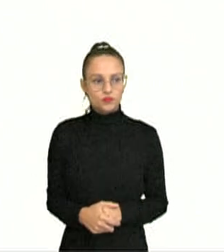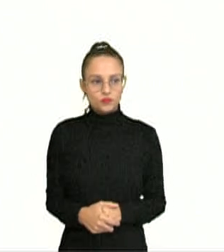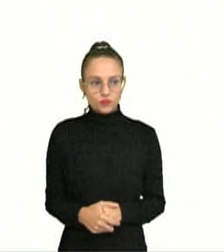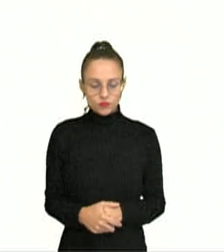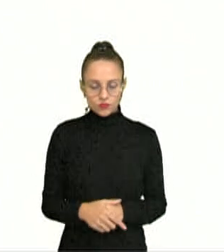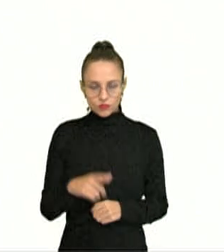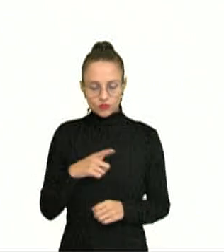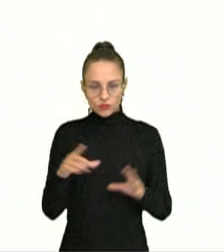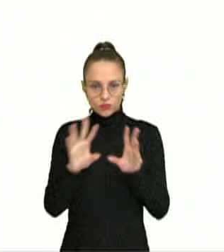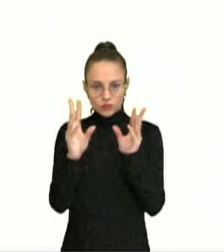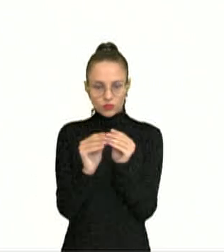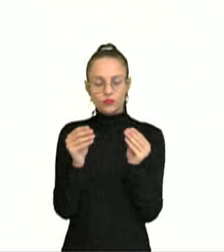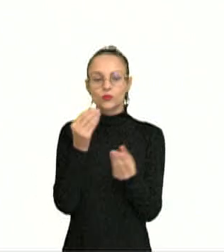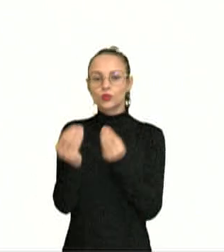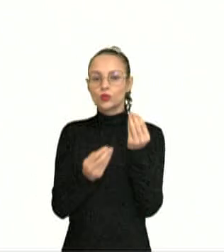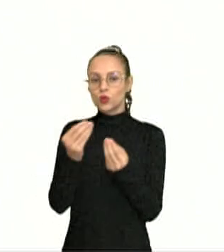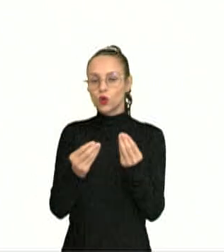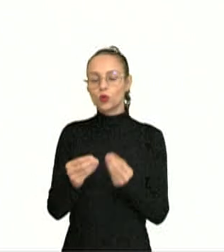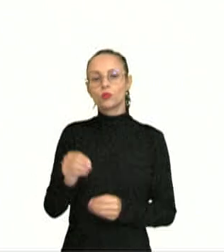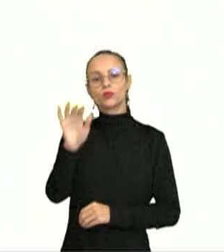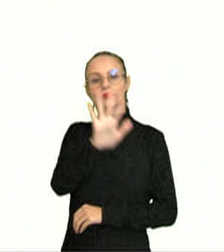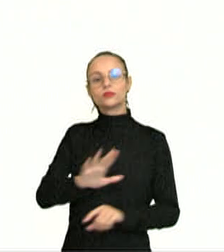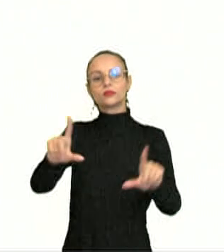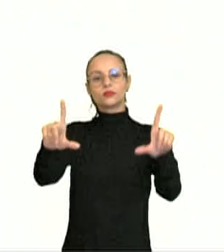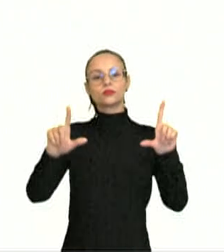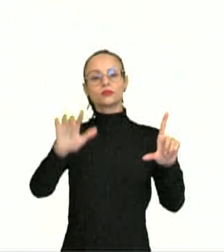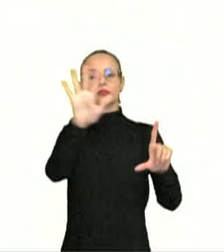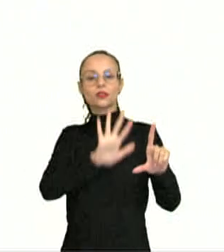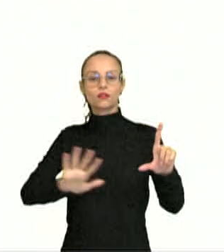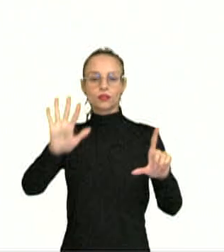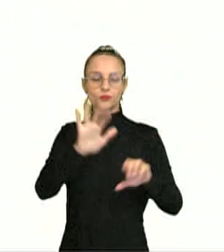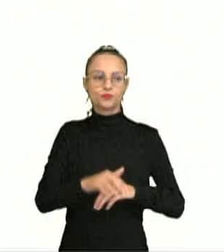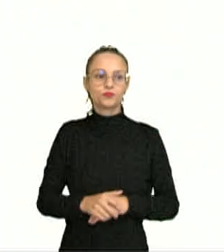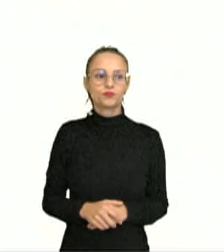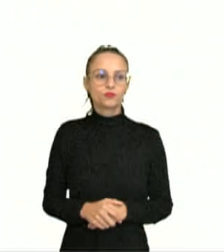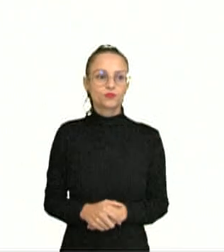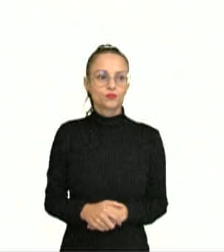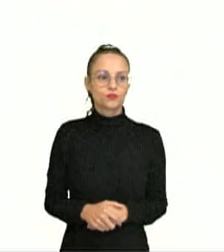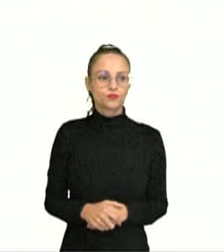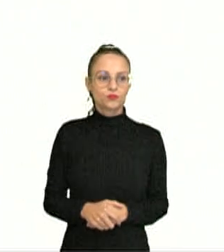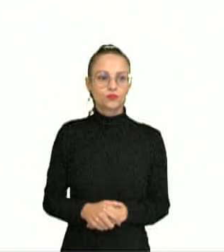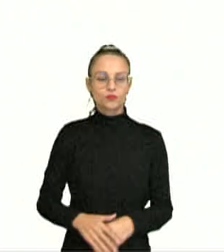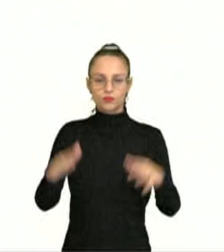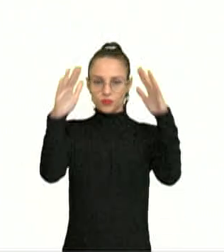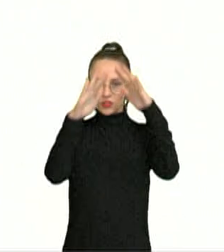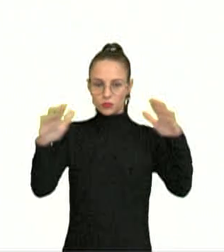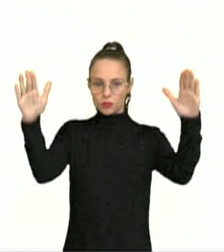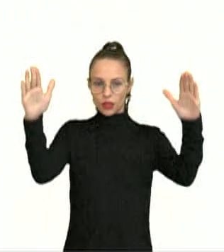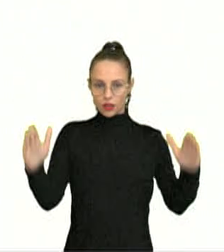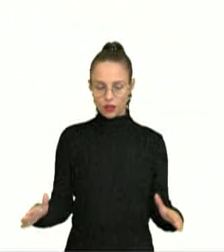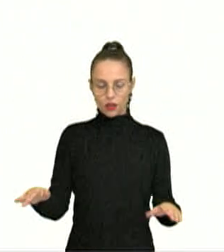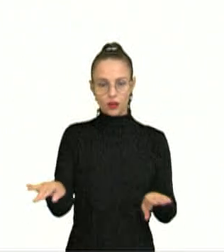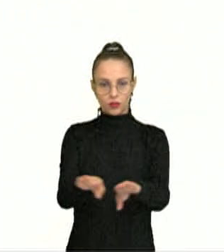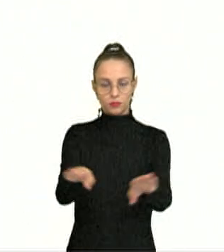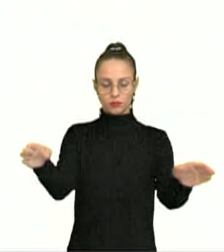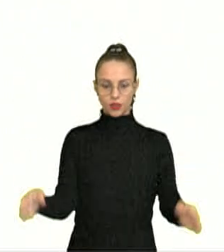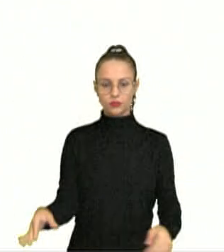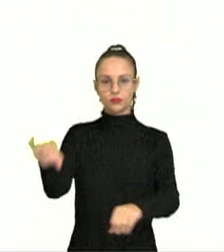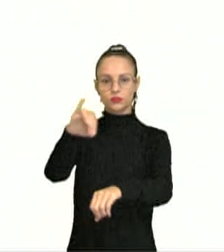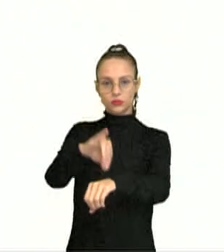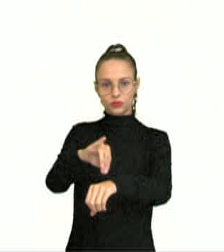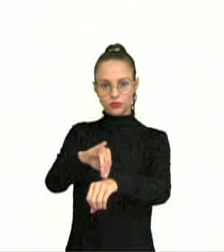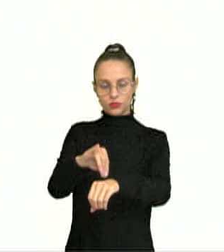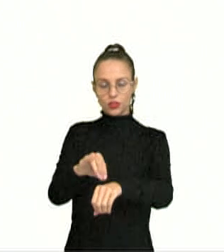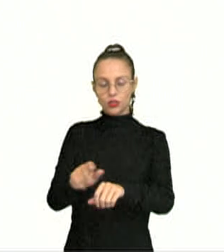rubrica, para você se situar como estaria o cenário, tá ok? Barraco de Romana. Mesa ao centro, um